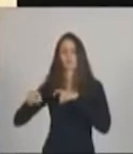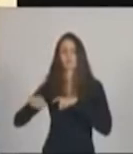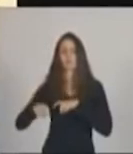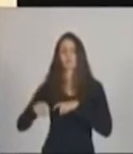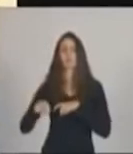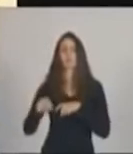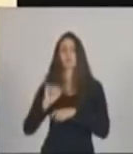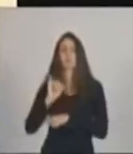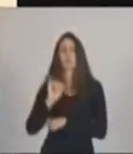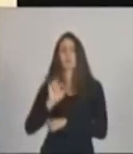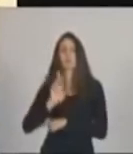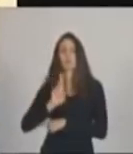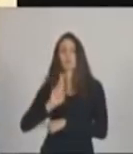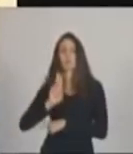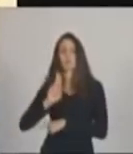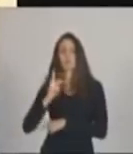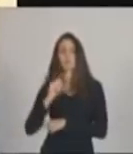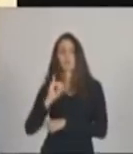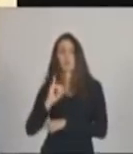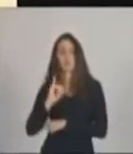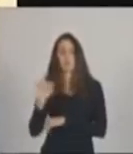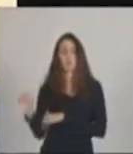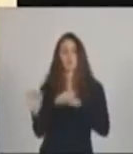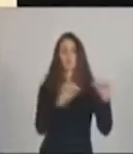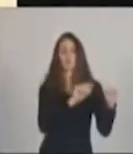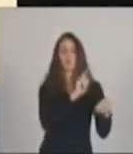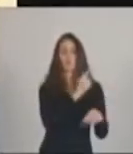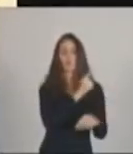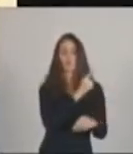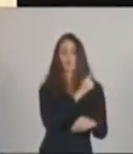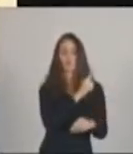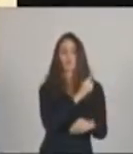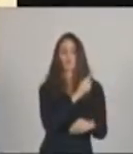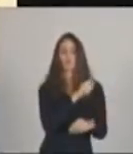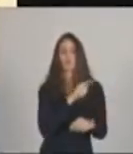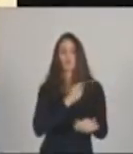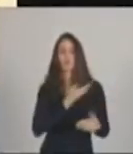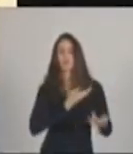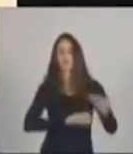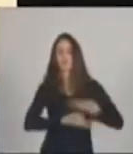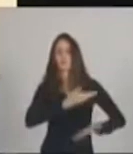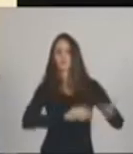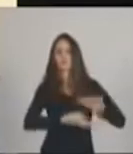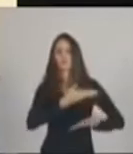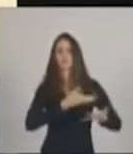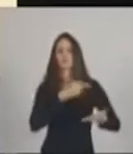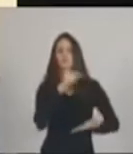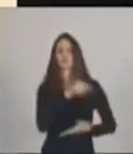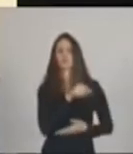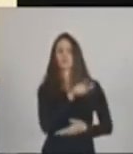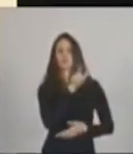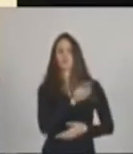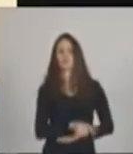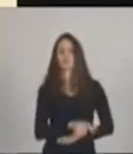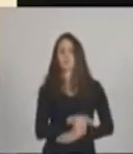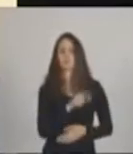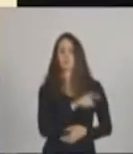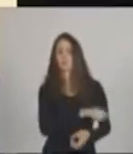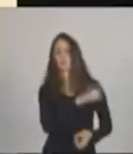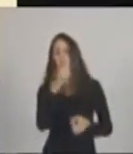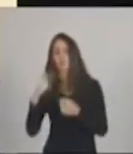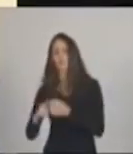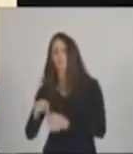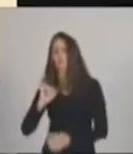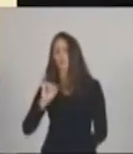é de Irupi, chegou a morar em Guaçuí um período, onde eu fiz uma grande amizade com ele, e ele voltou para Irupi